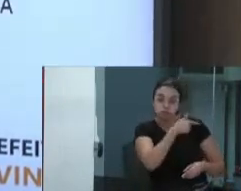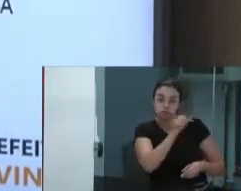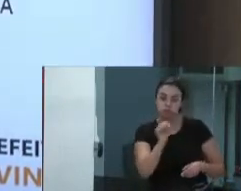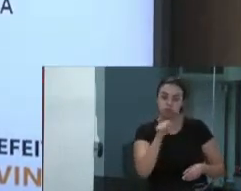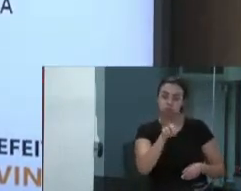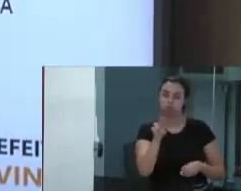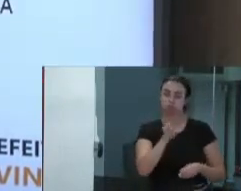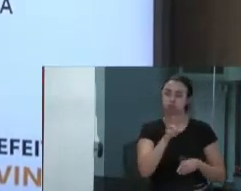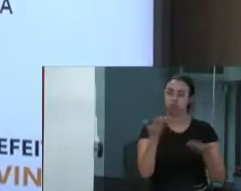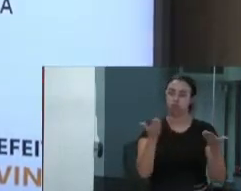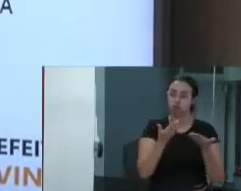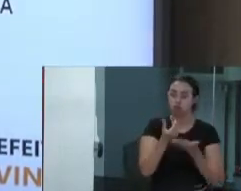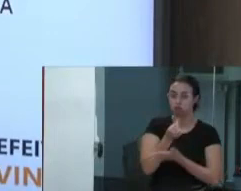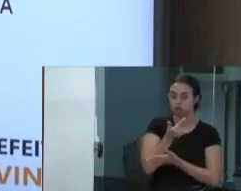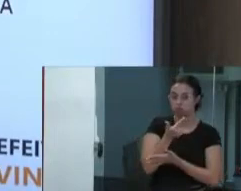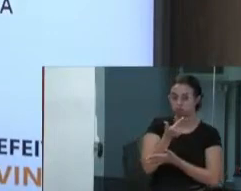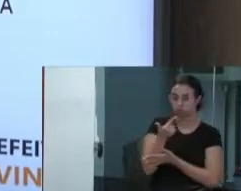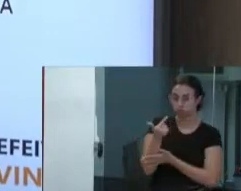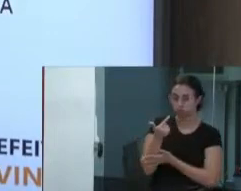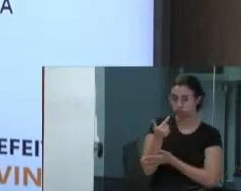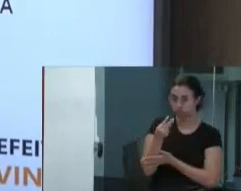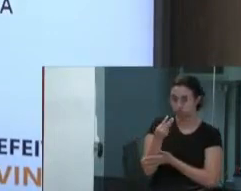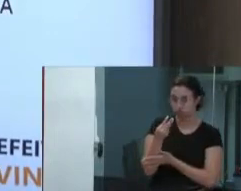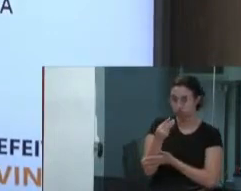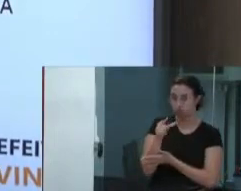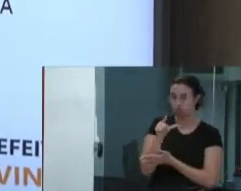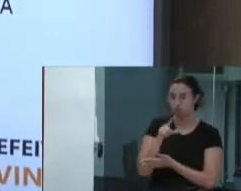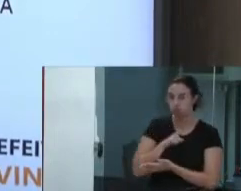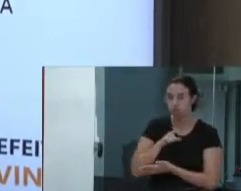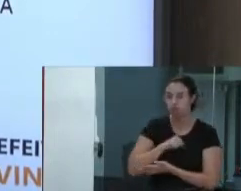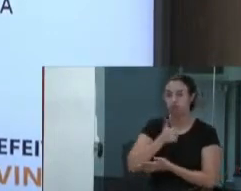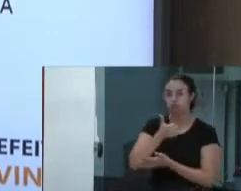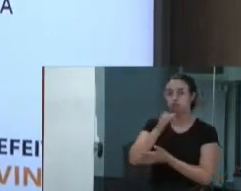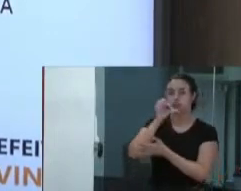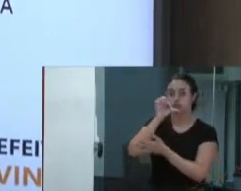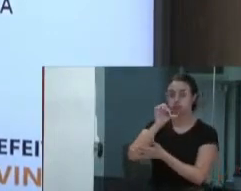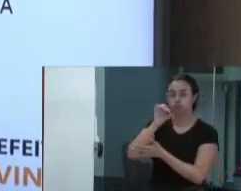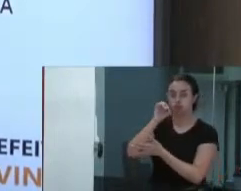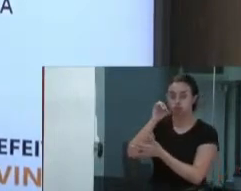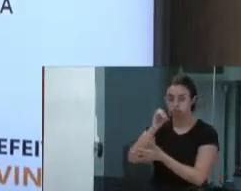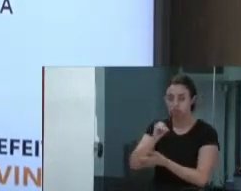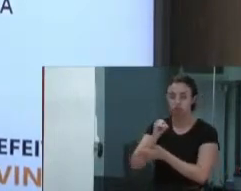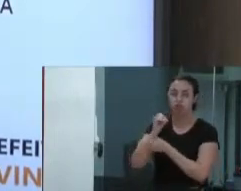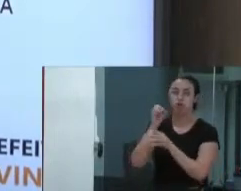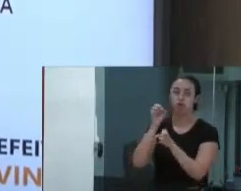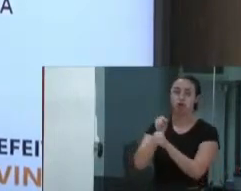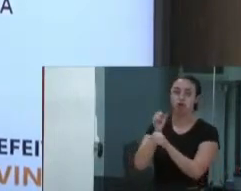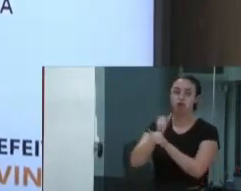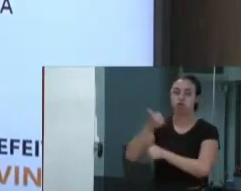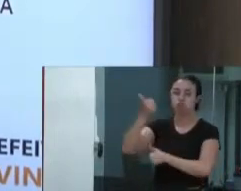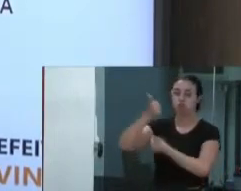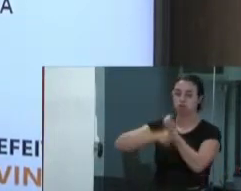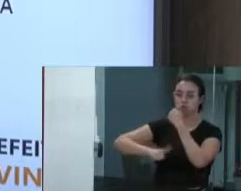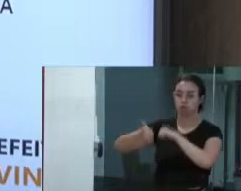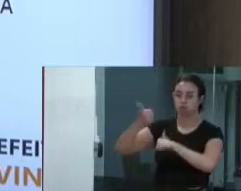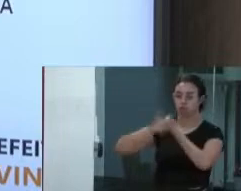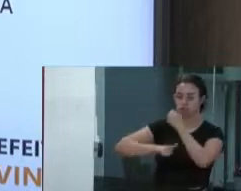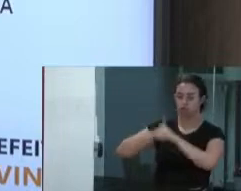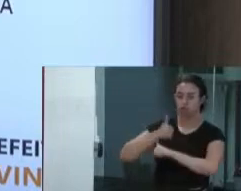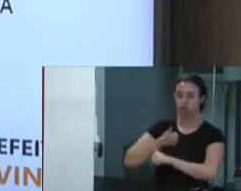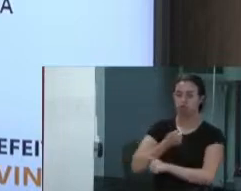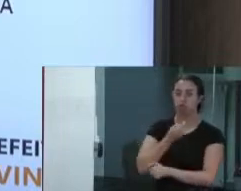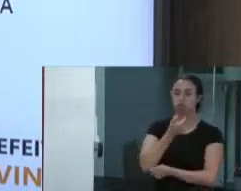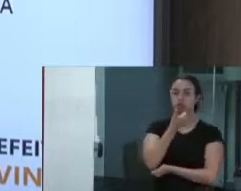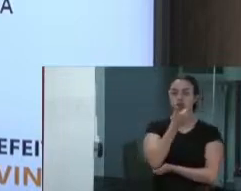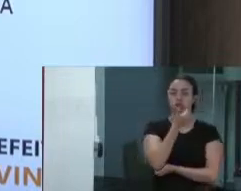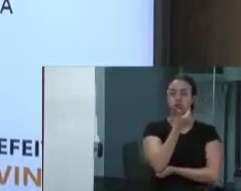Agora, em 2023, nós já tivemos aí 190 prestações de contas analisadas, né, pouco mais de